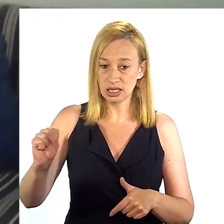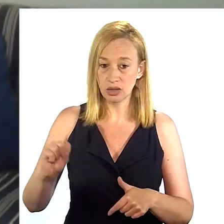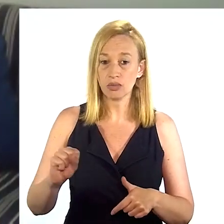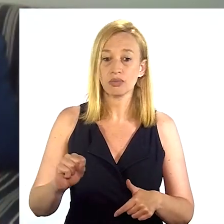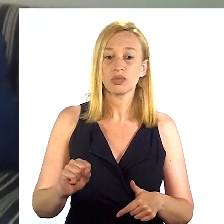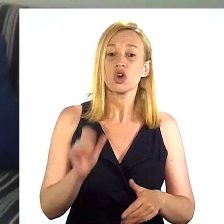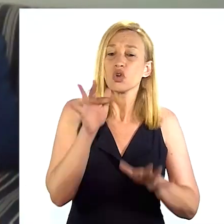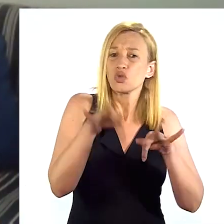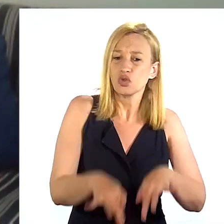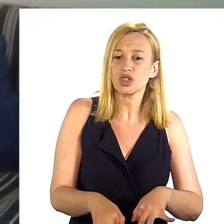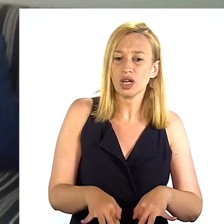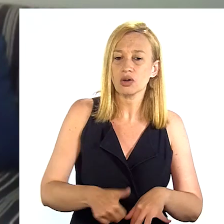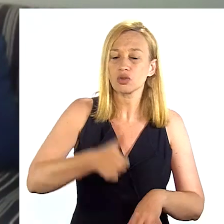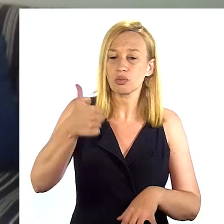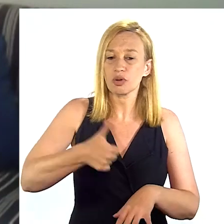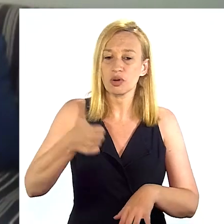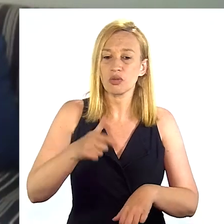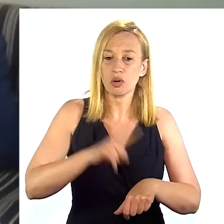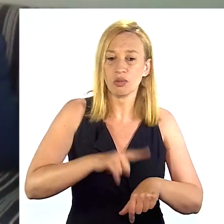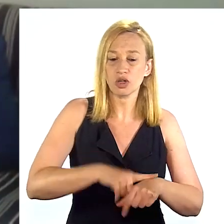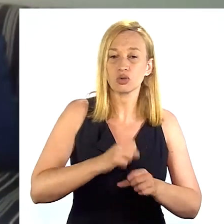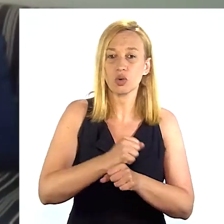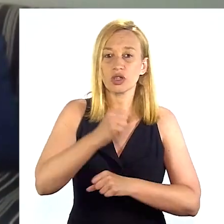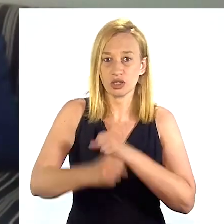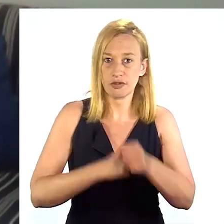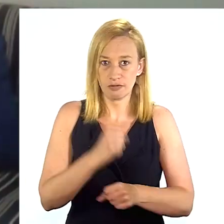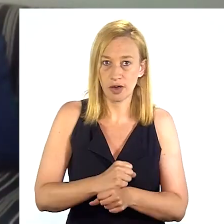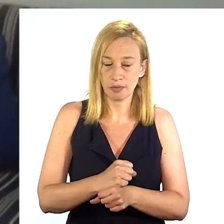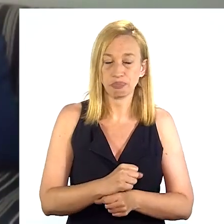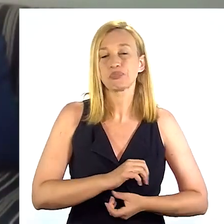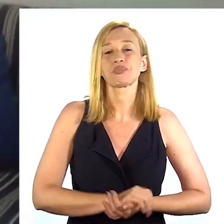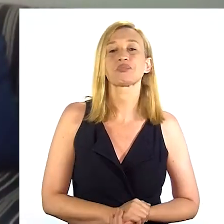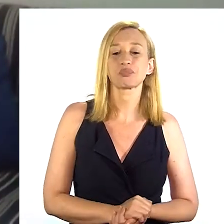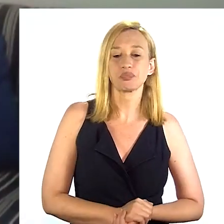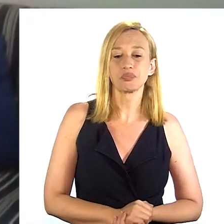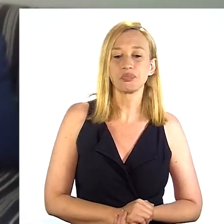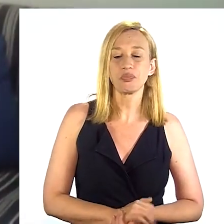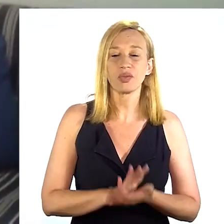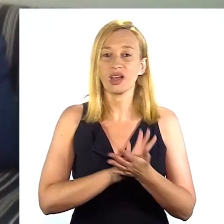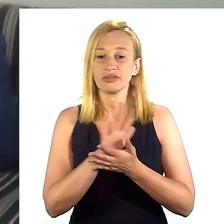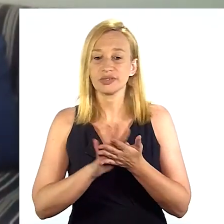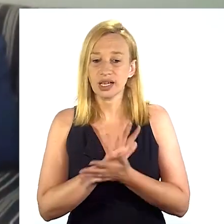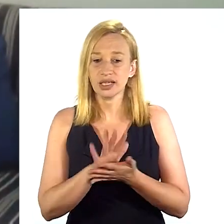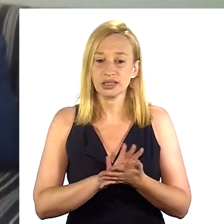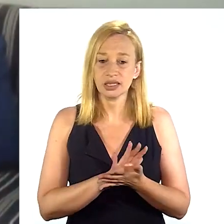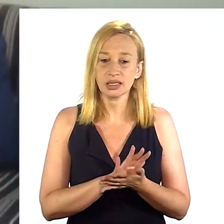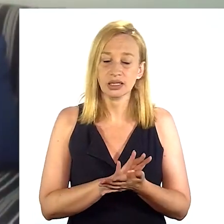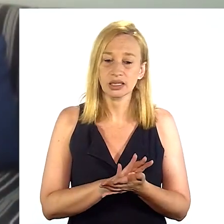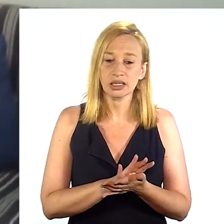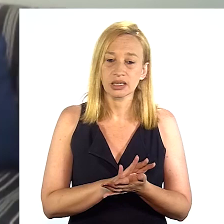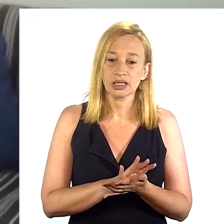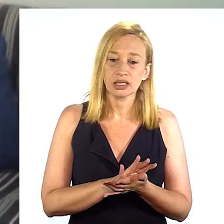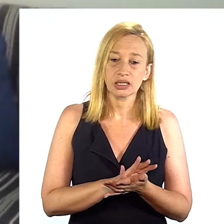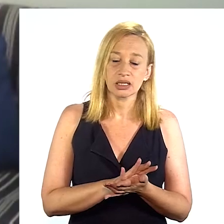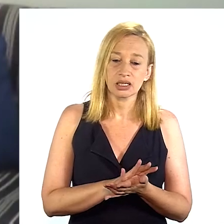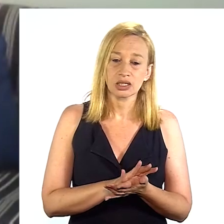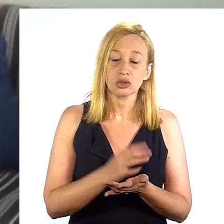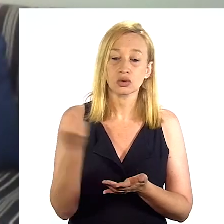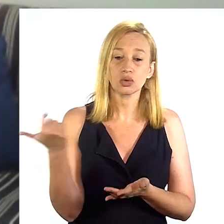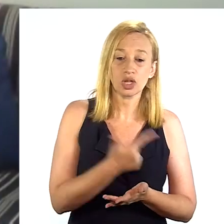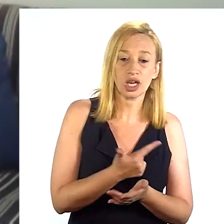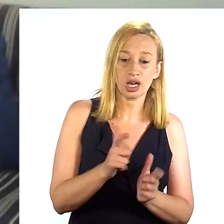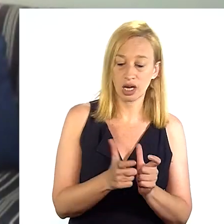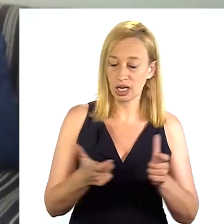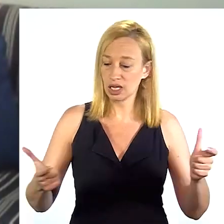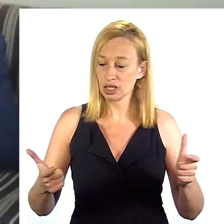licitação ainda no final do primeiro semestre do ano que vem. E isso é nada mais, nada menos que a